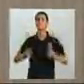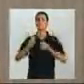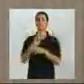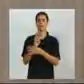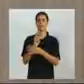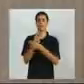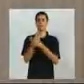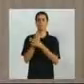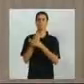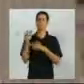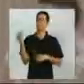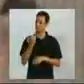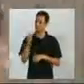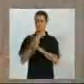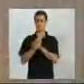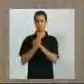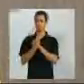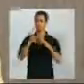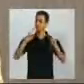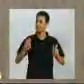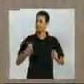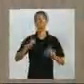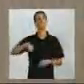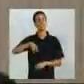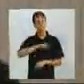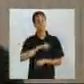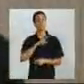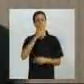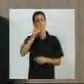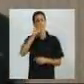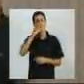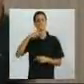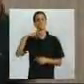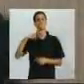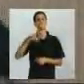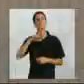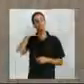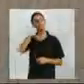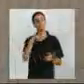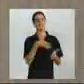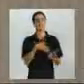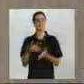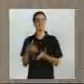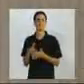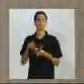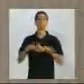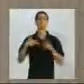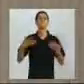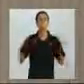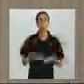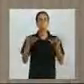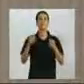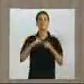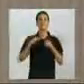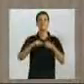vereadores, nós vereadores, vereadores, temos muita dificuldade de atuar nessa questão. Daí a minha motivação para fazer o projeto das faixas